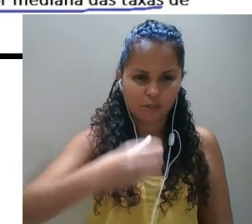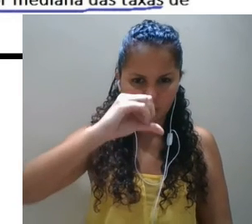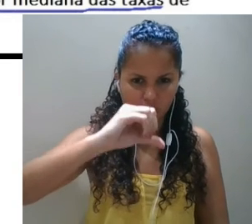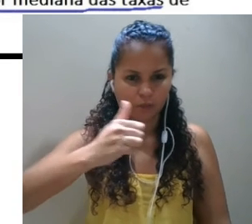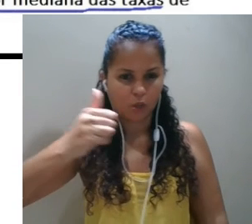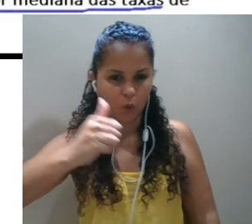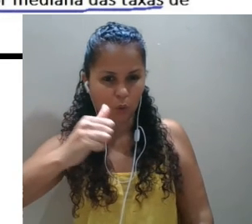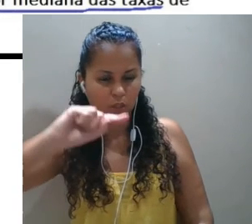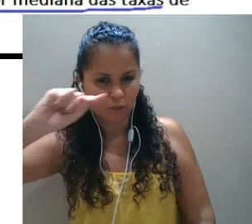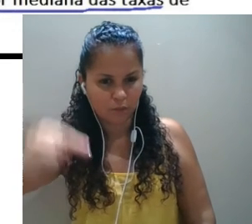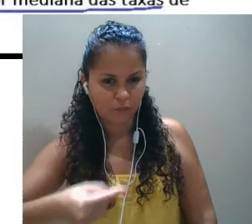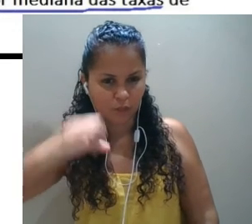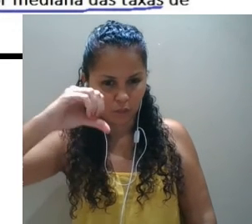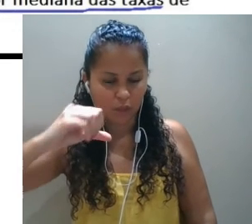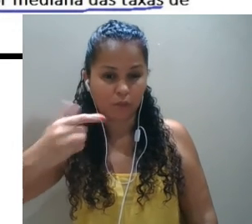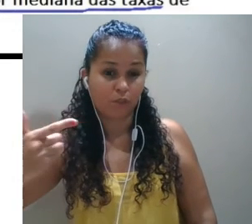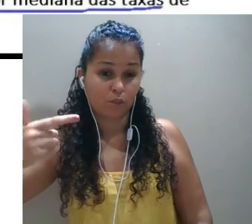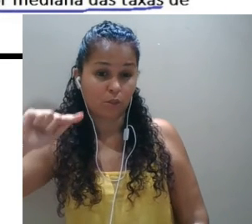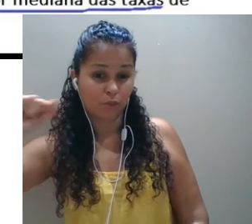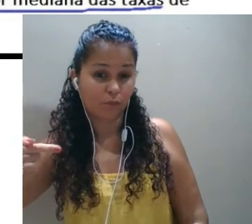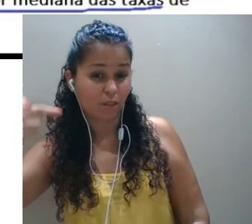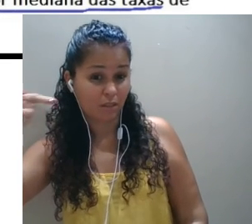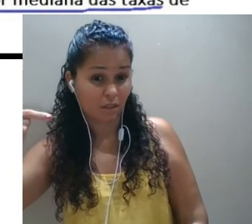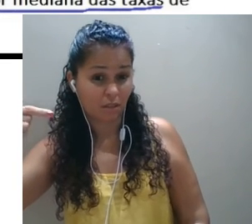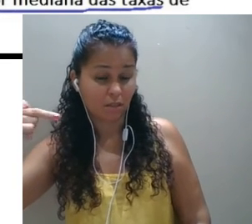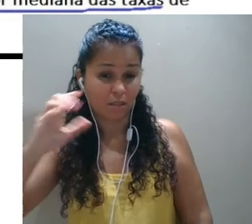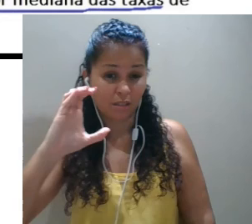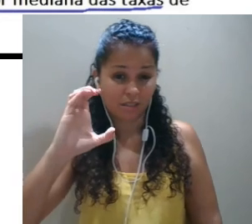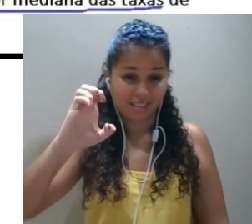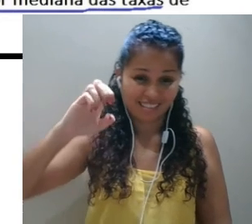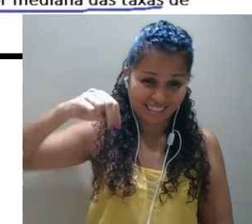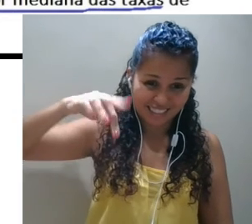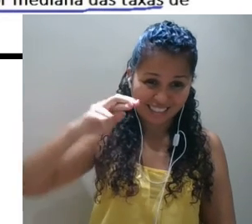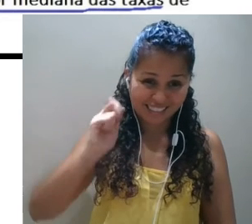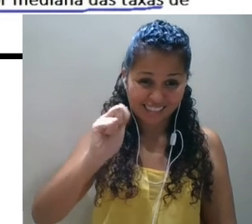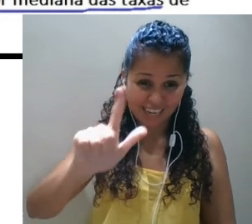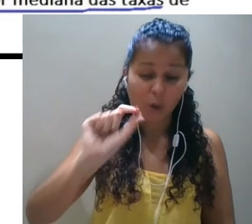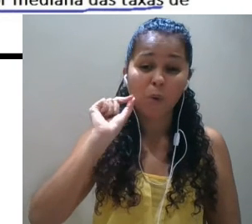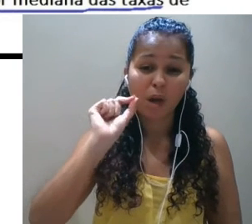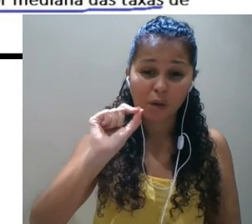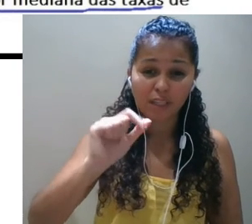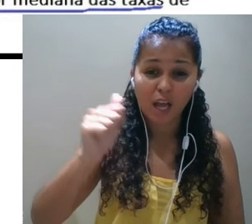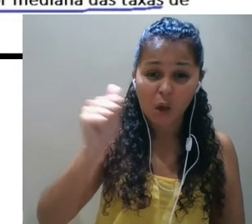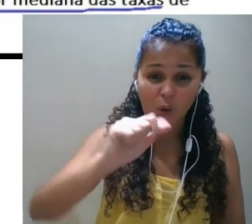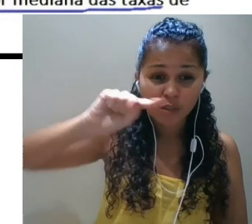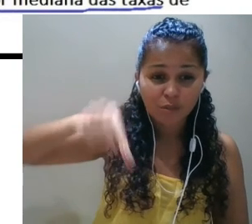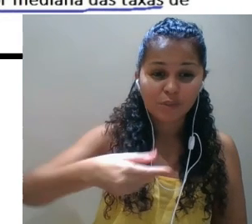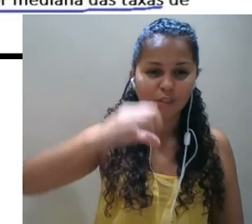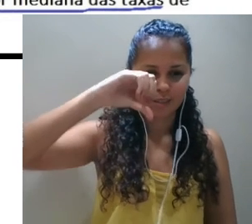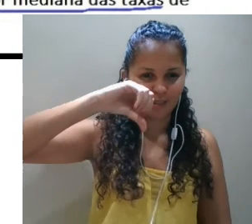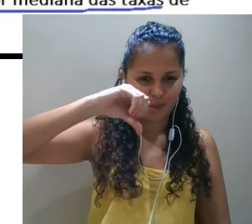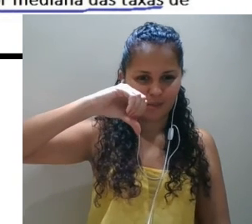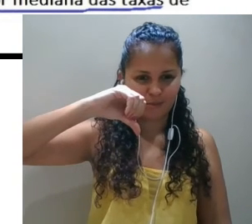11,9 e 12,7. Quem é o termo central? O termo central é 11,9. Então, a mediana